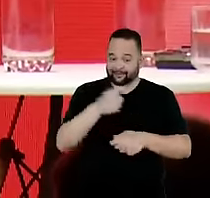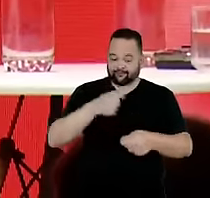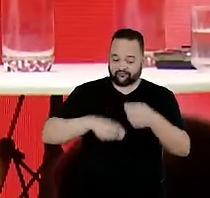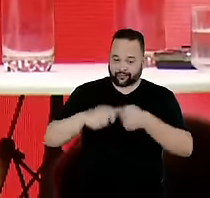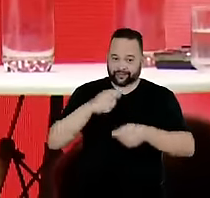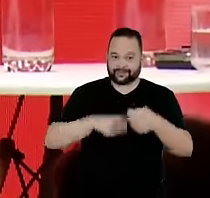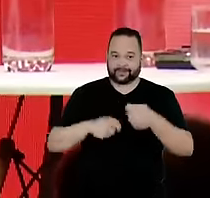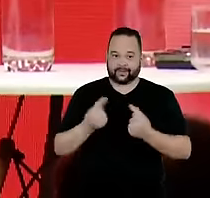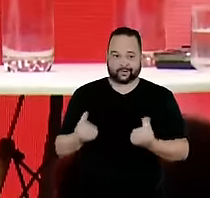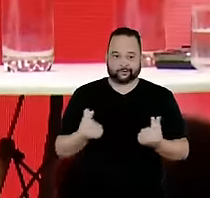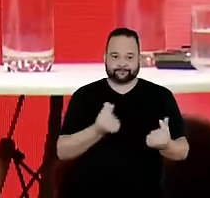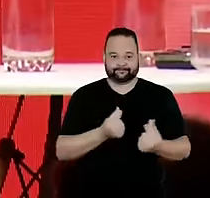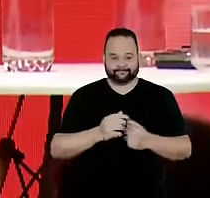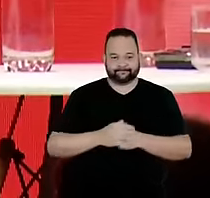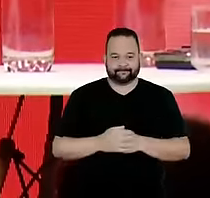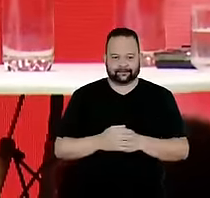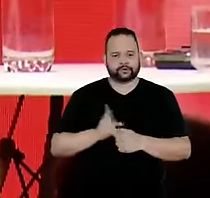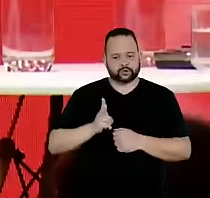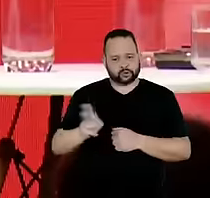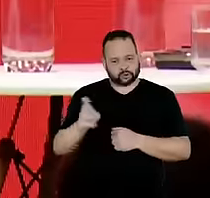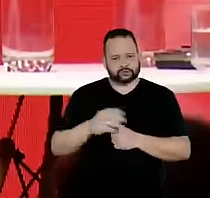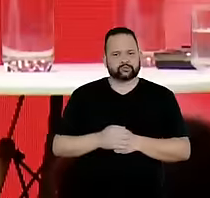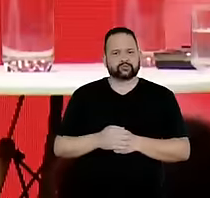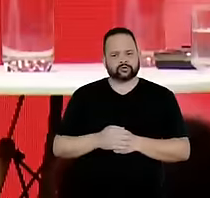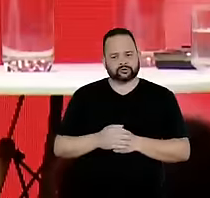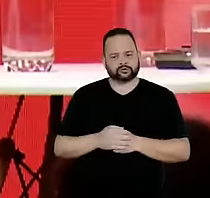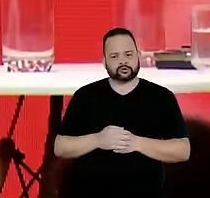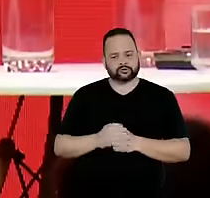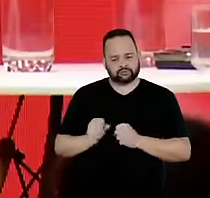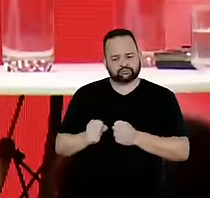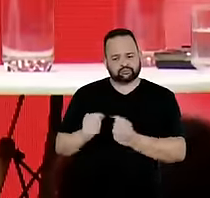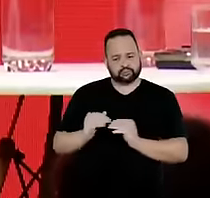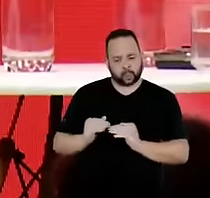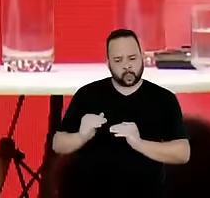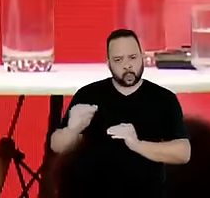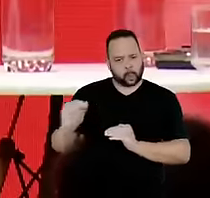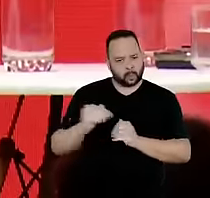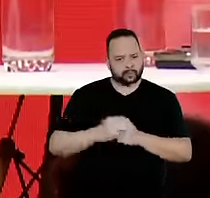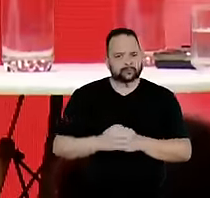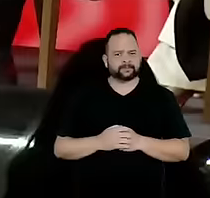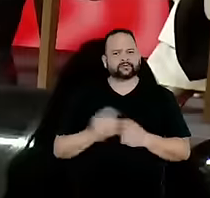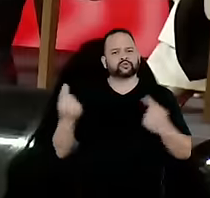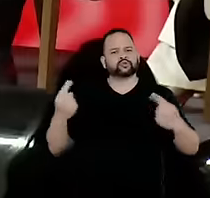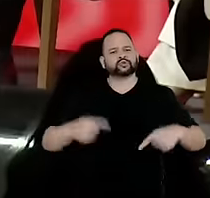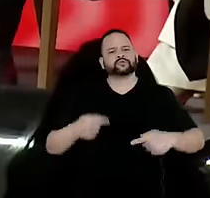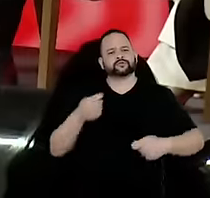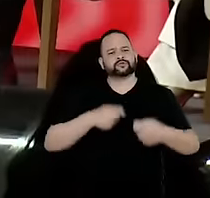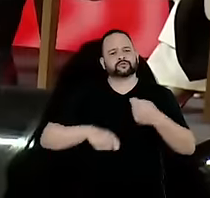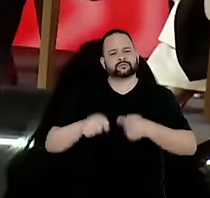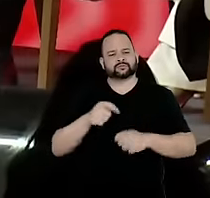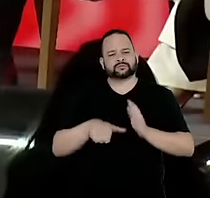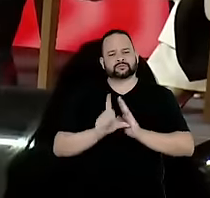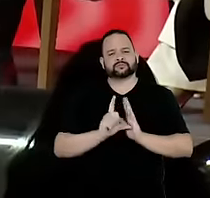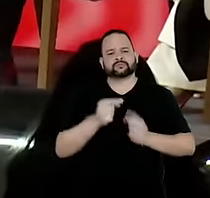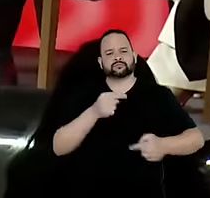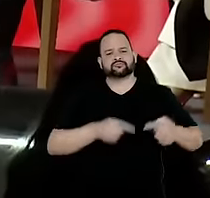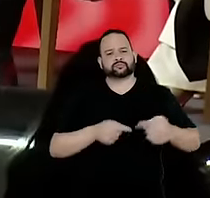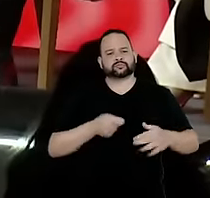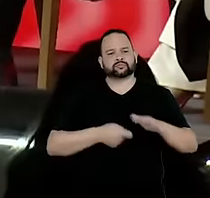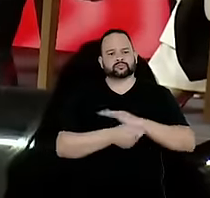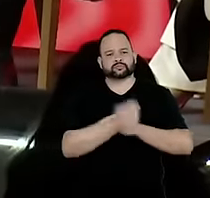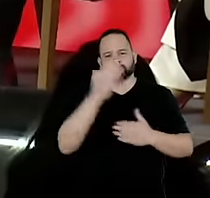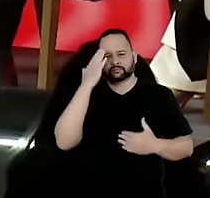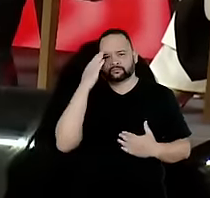consistência eh Quais são os desafios e fala um pouquinho do negócio de vocês antes de gente entrar em investimento obrigado